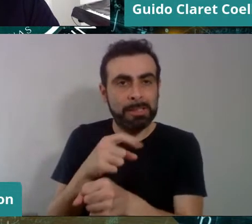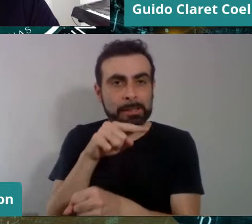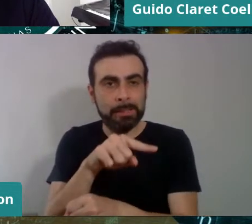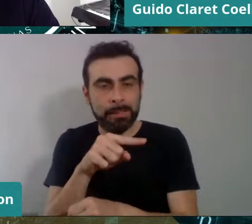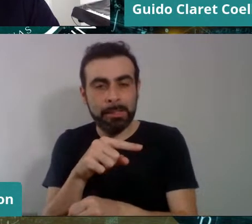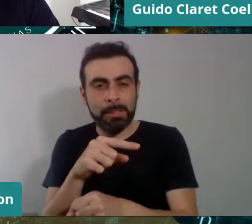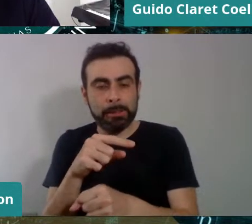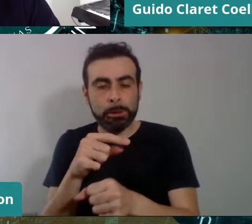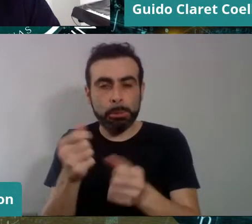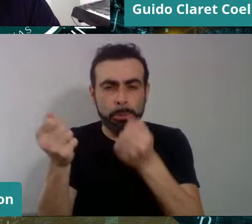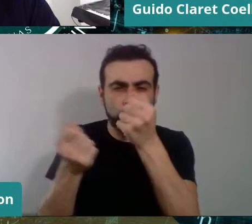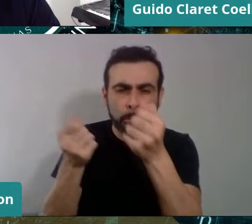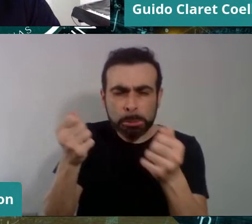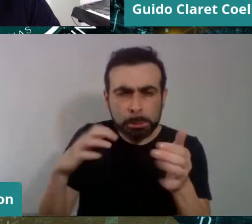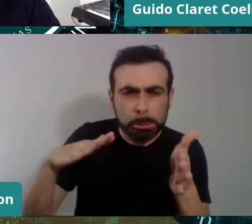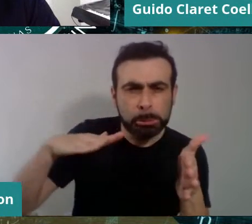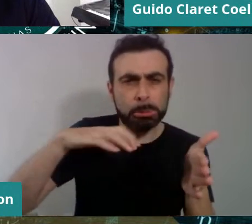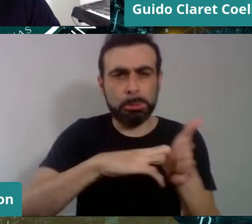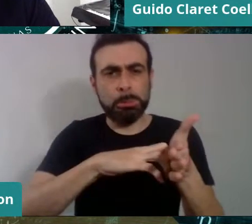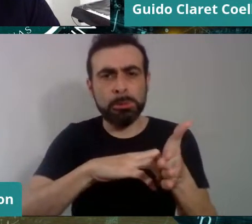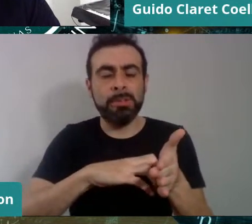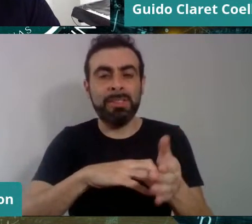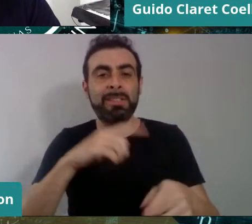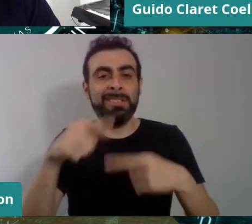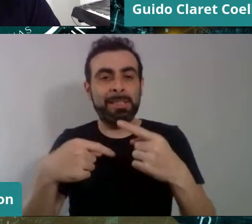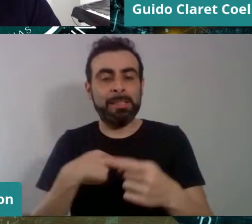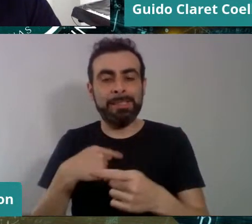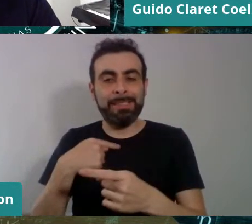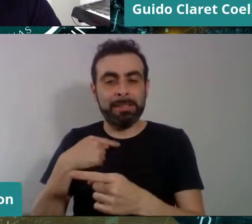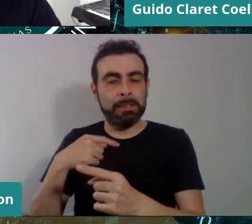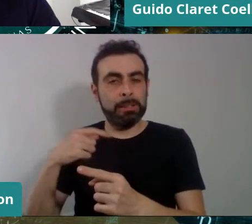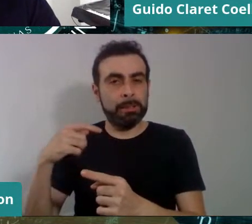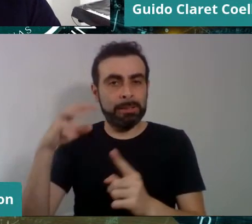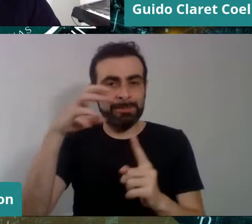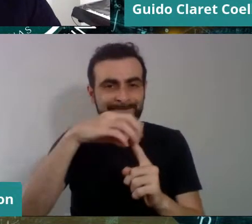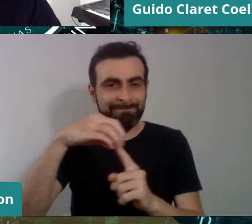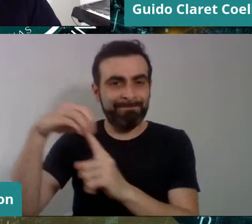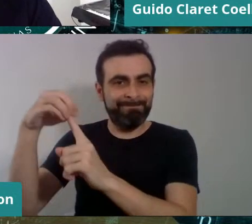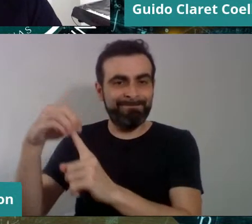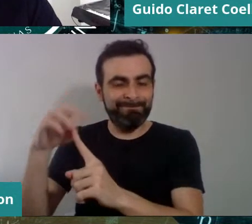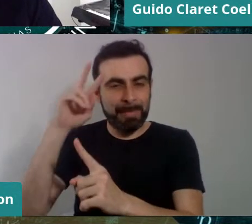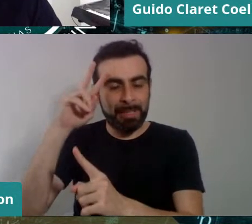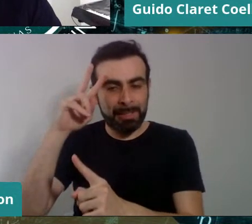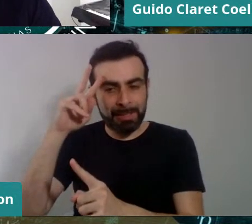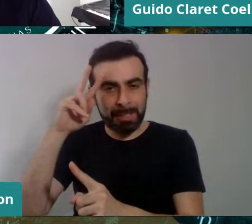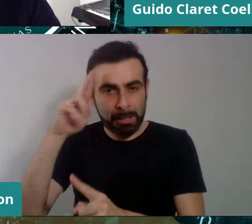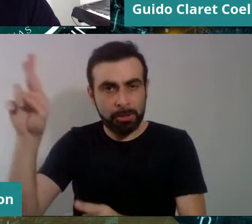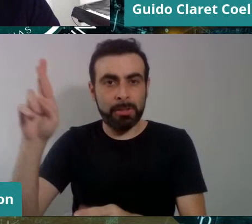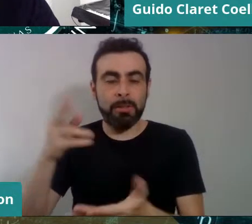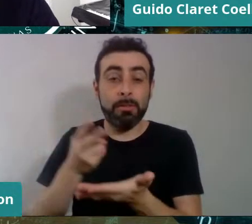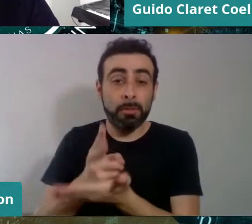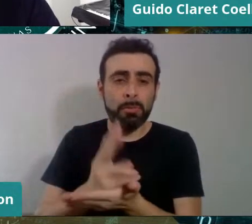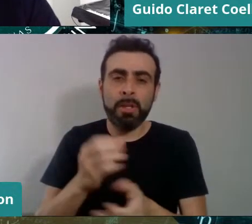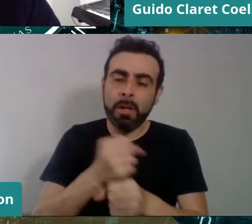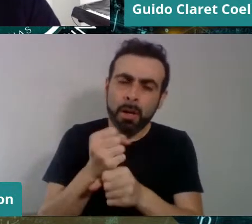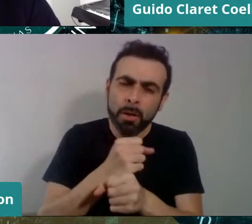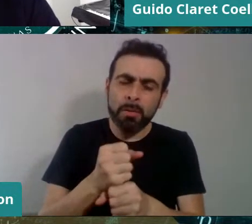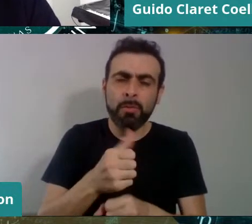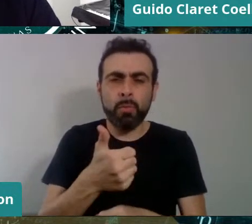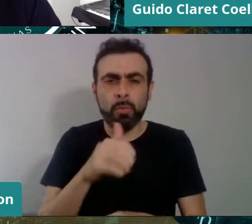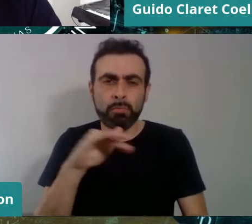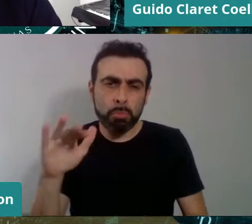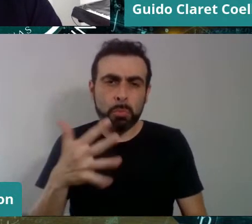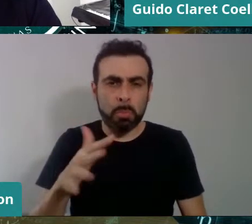acidente automobilístico. Eu assumi a direção da Fafija por um ano e pouco. Depois do professor Silvestre